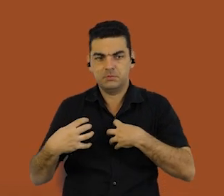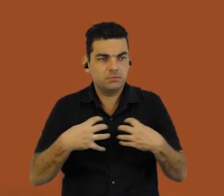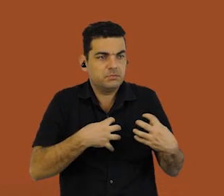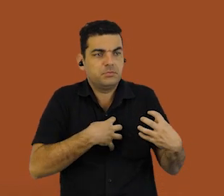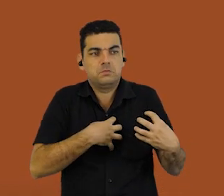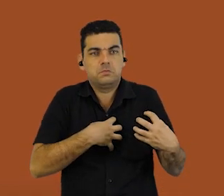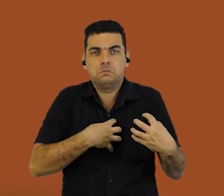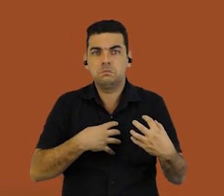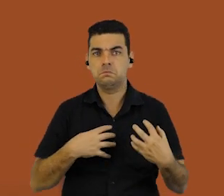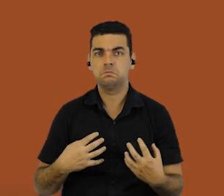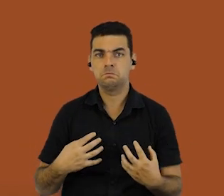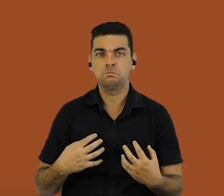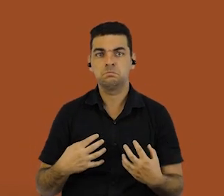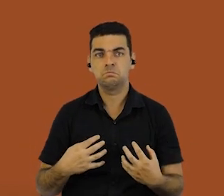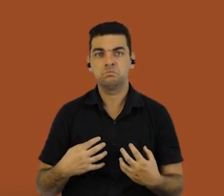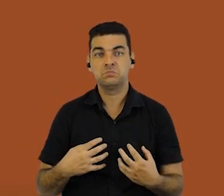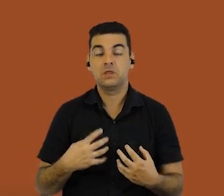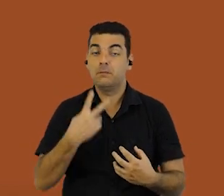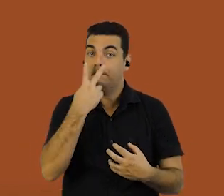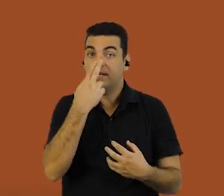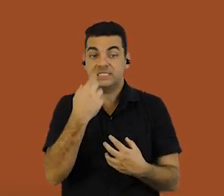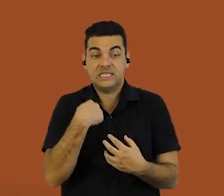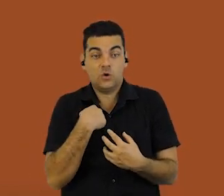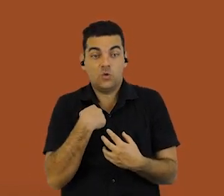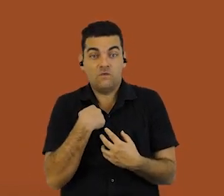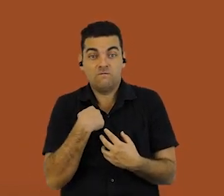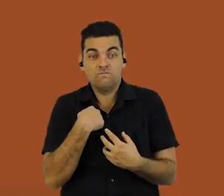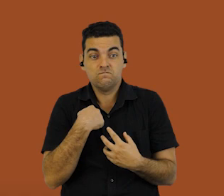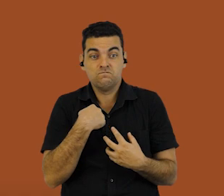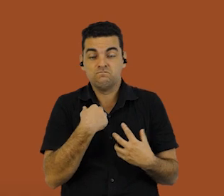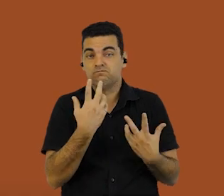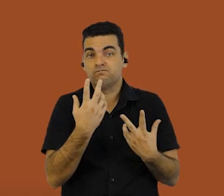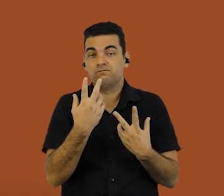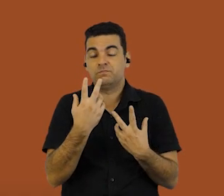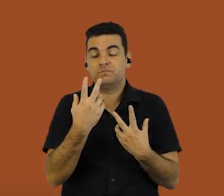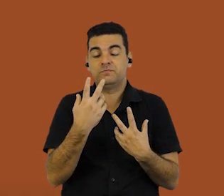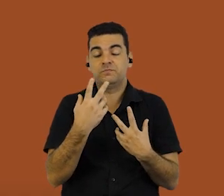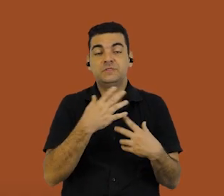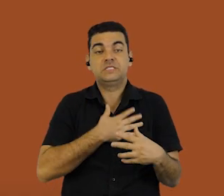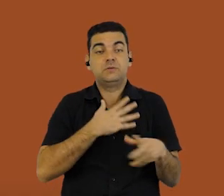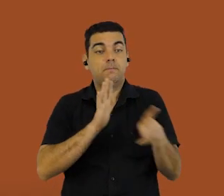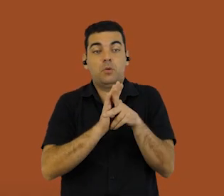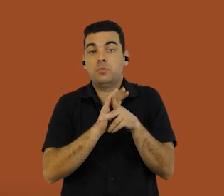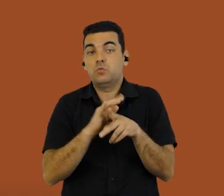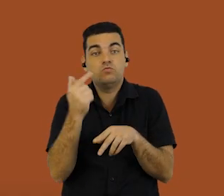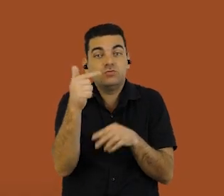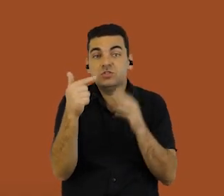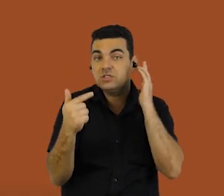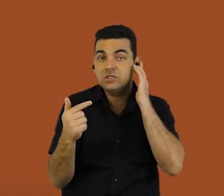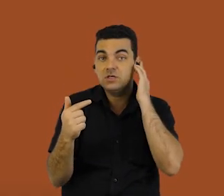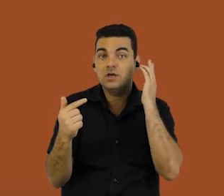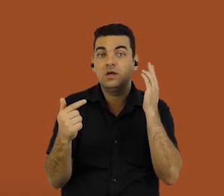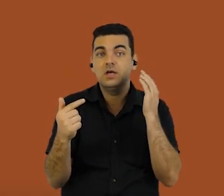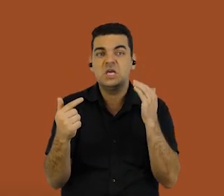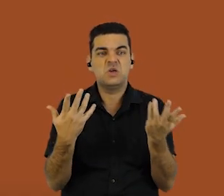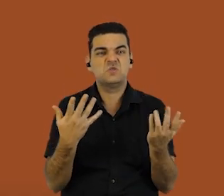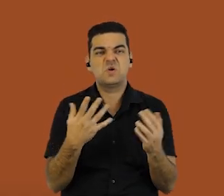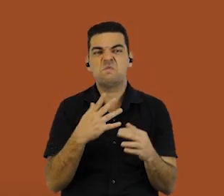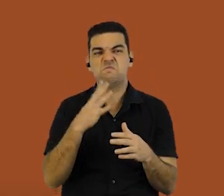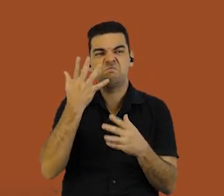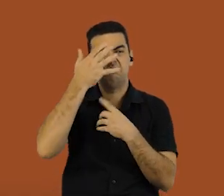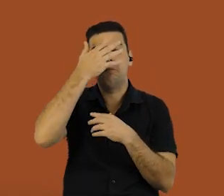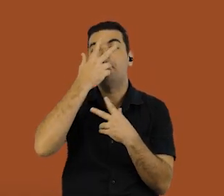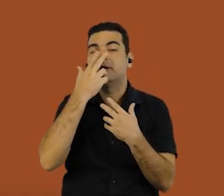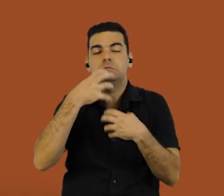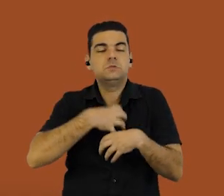quantas coisas estavam invisibilizadas em mim, silenciadas, né? E do como essas coisas